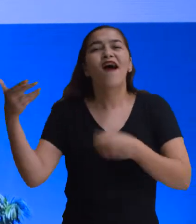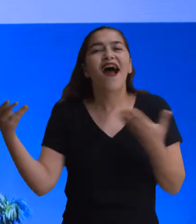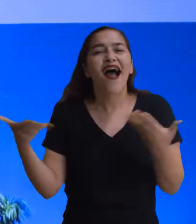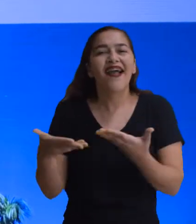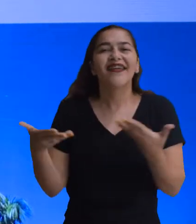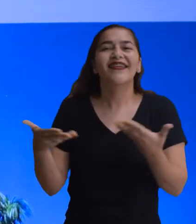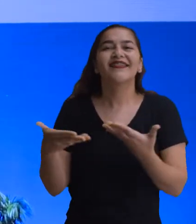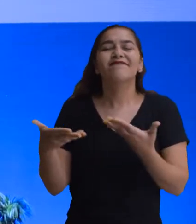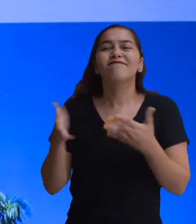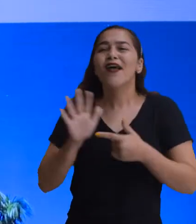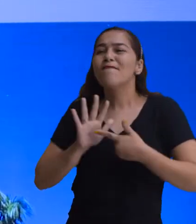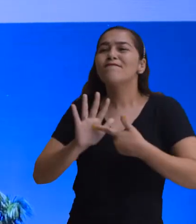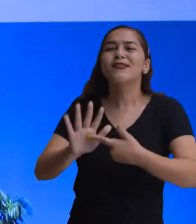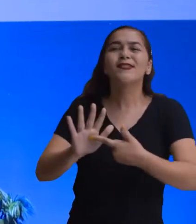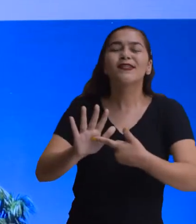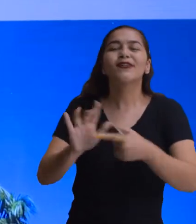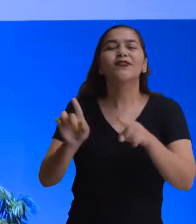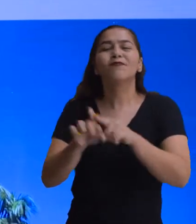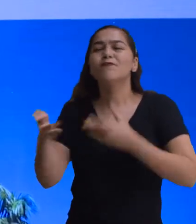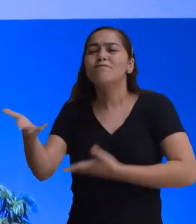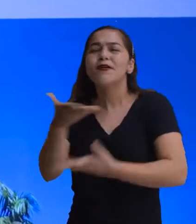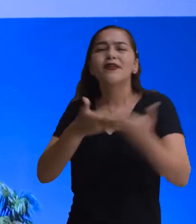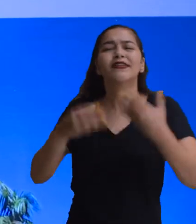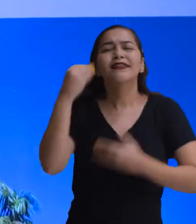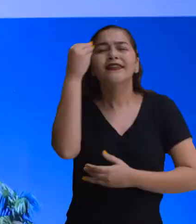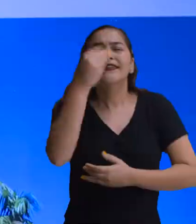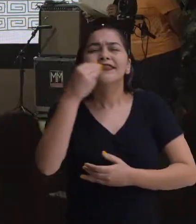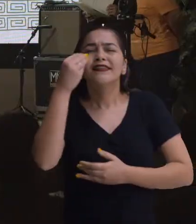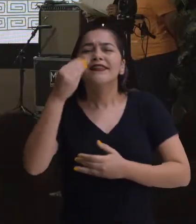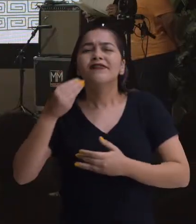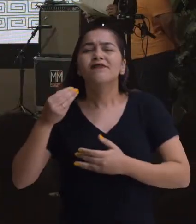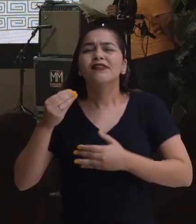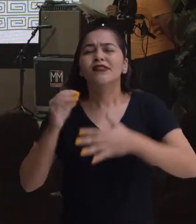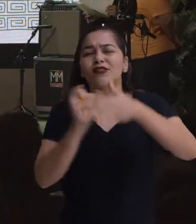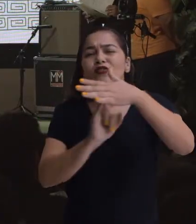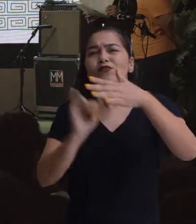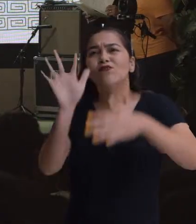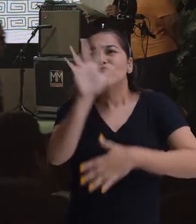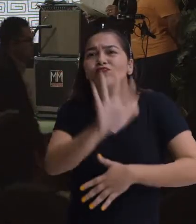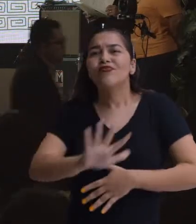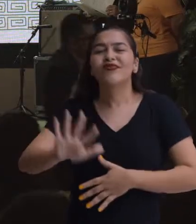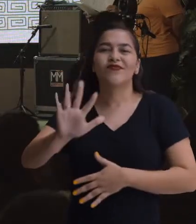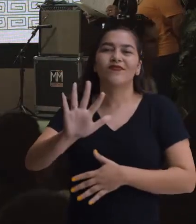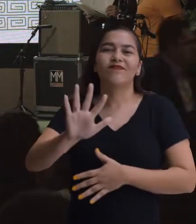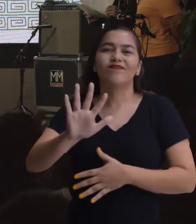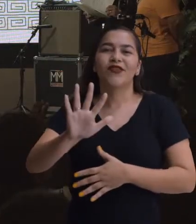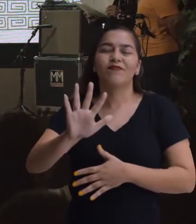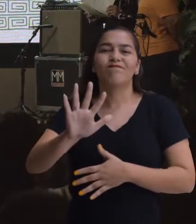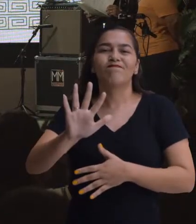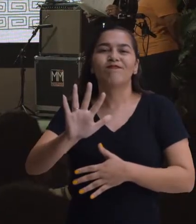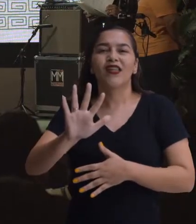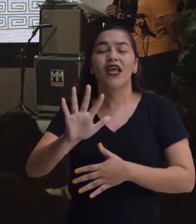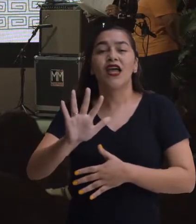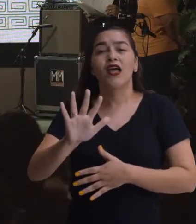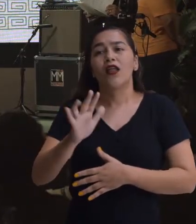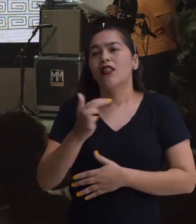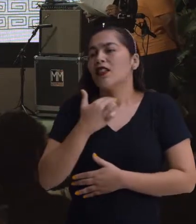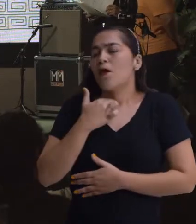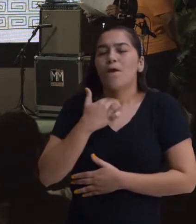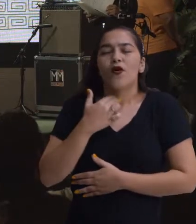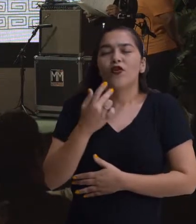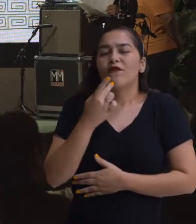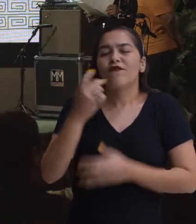esse tempo aqui, apresentando e trocando experiências com toda a rede. E aí eu não tenho como falar do dever